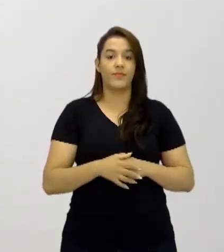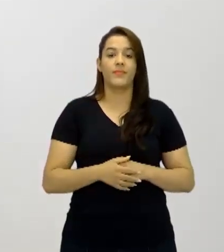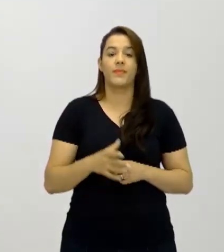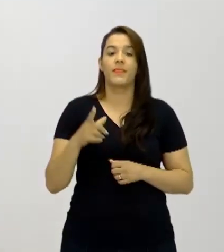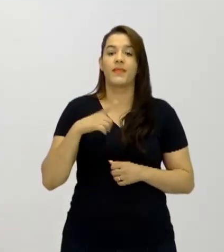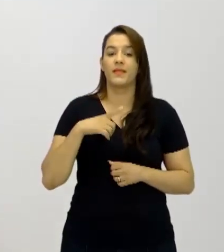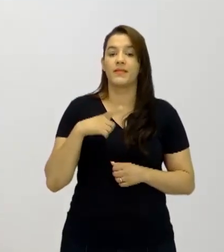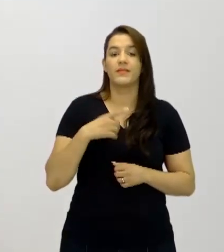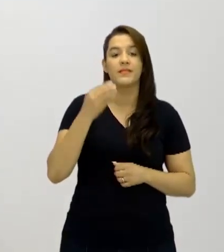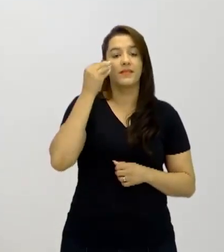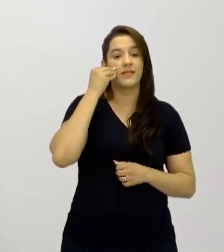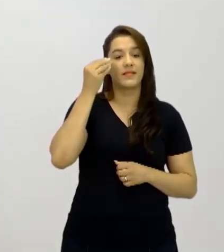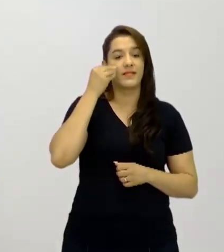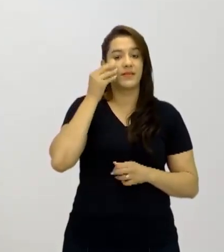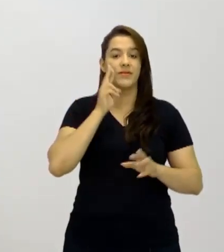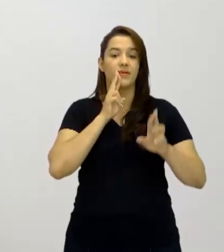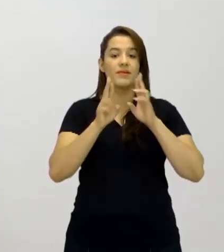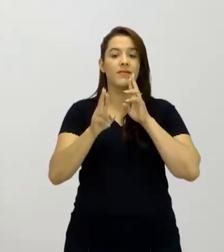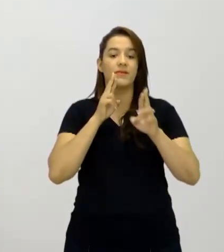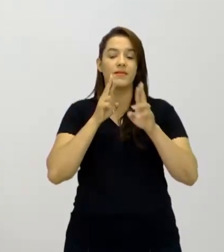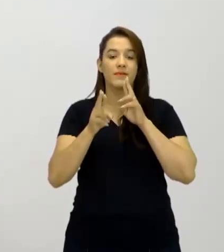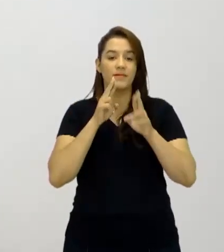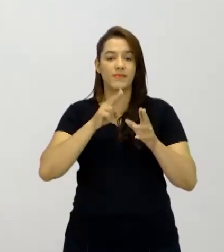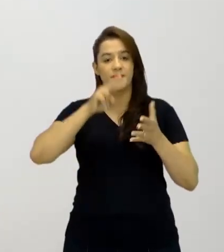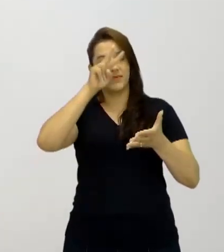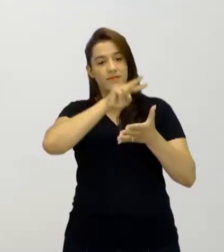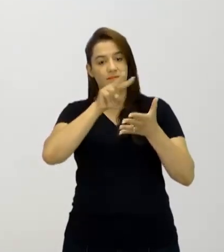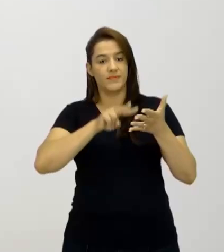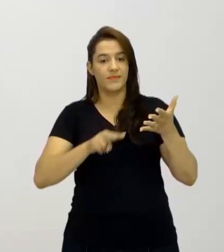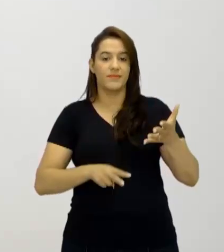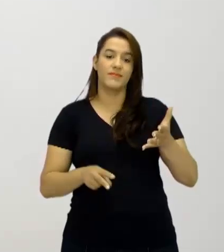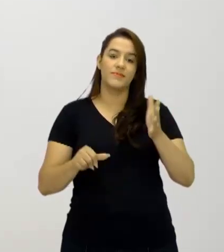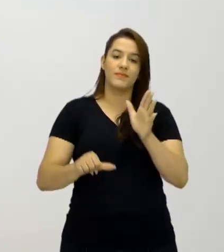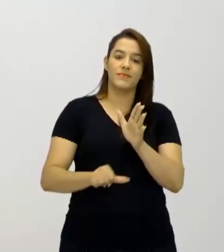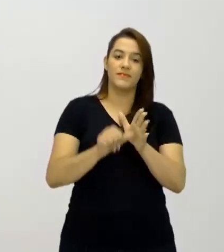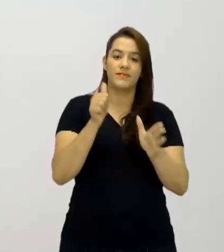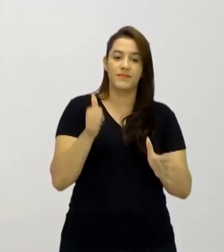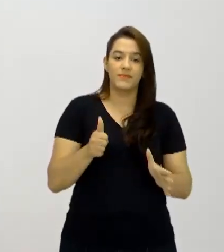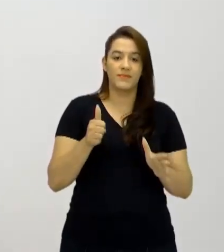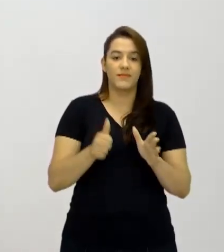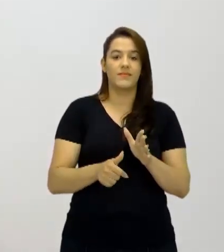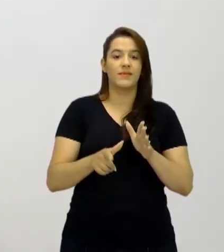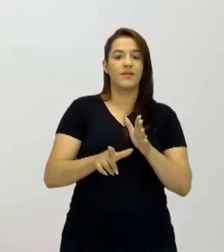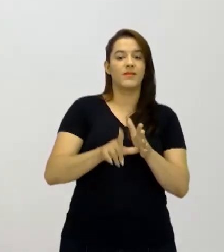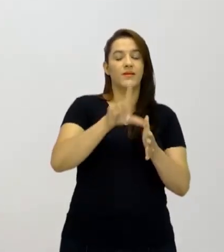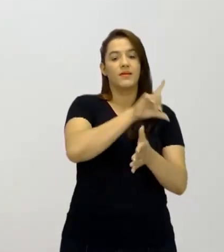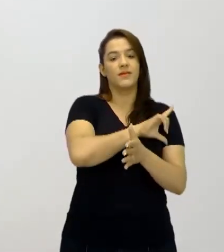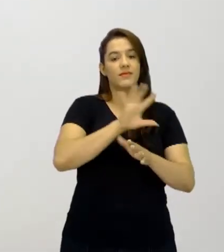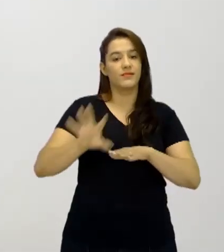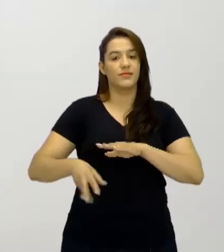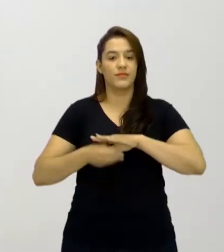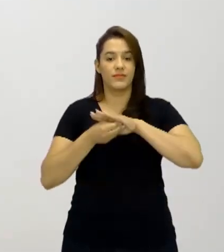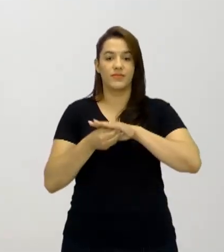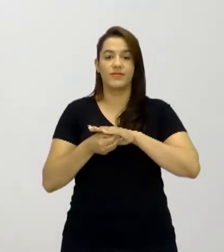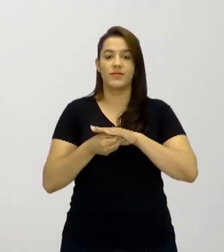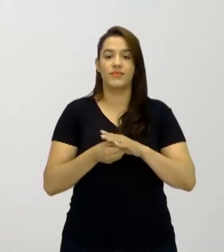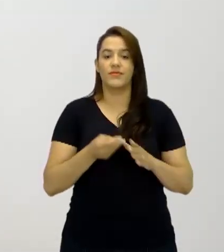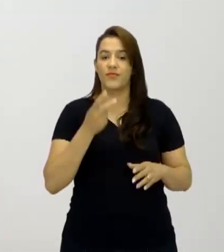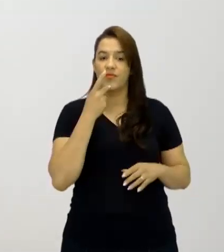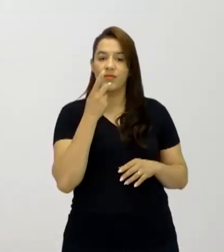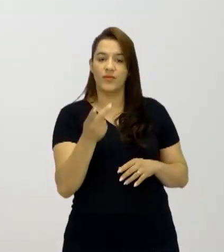tentou responder essas perguntas enquanto lia em primeira mão, antes até de chegar no repositório, e me confidenciou